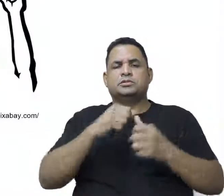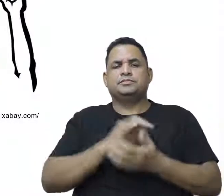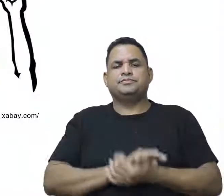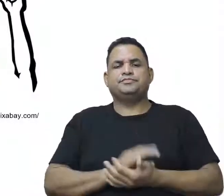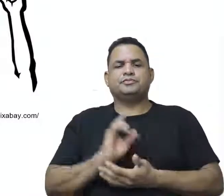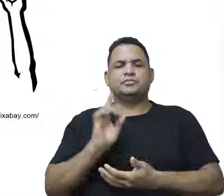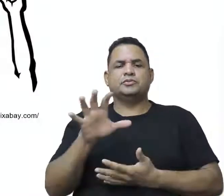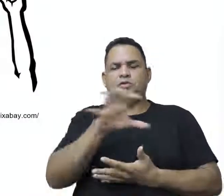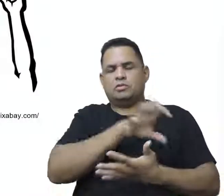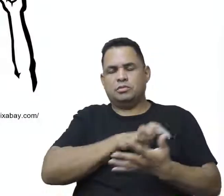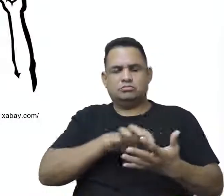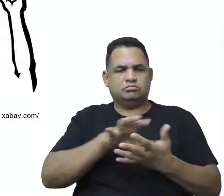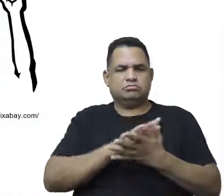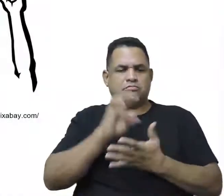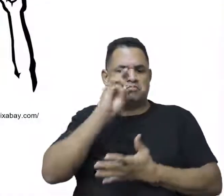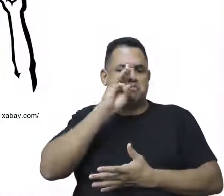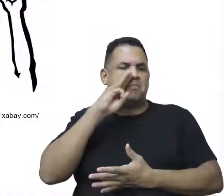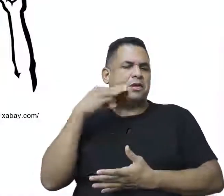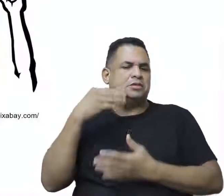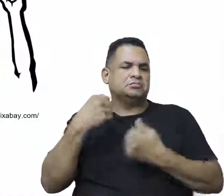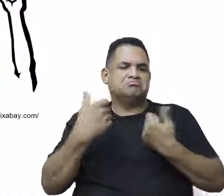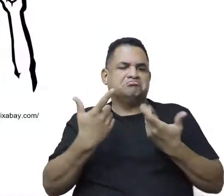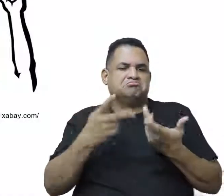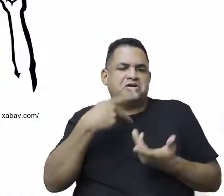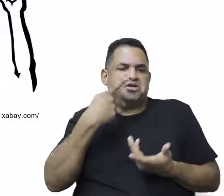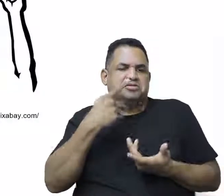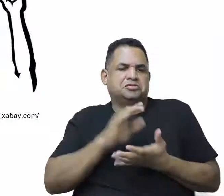Marx, só uma revolução para Marx